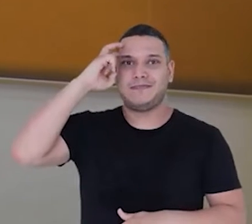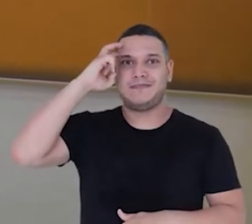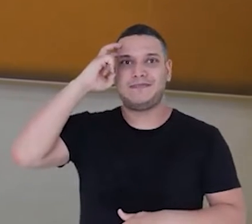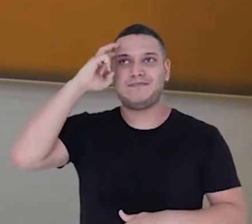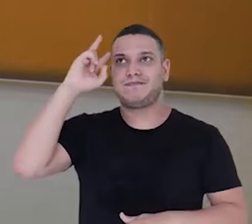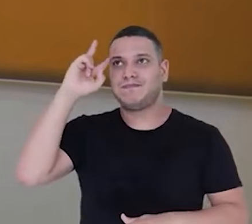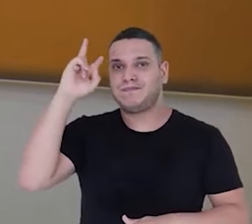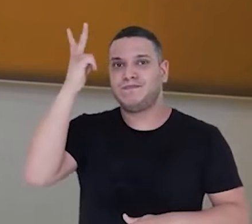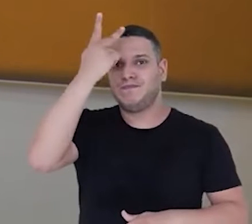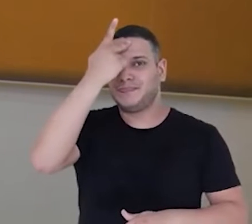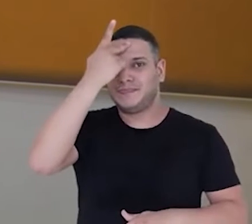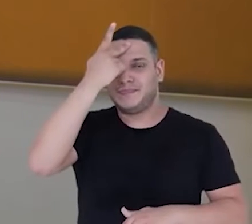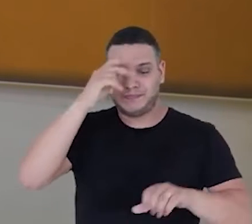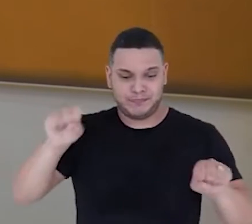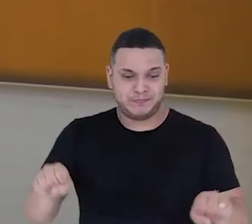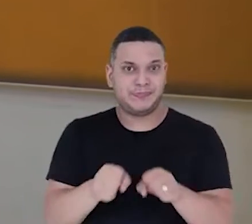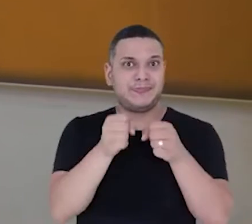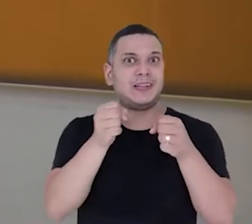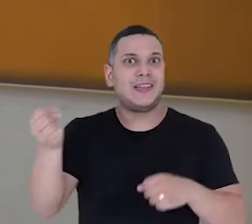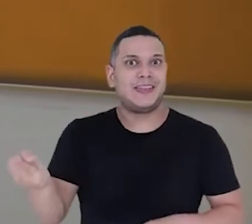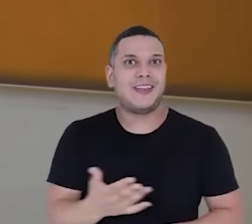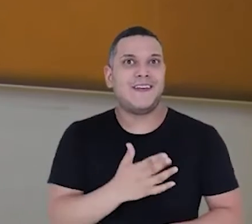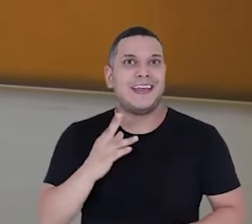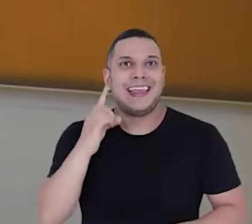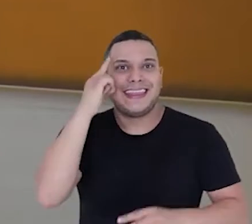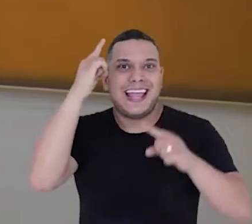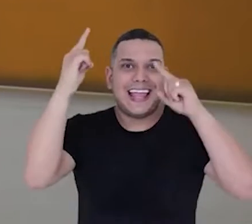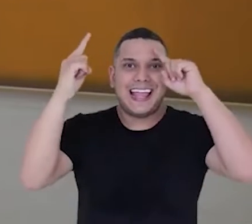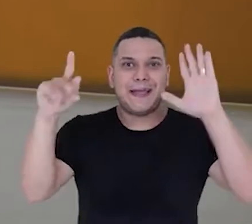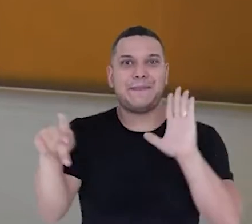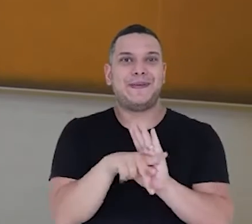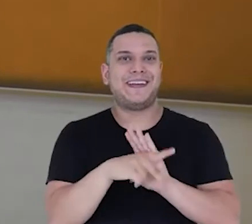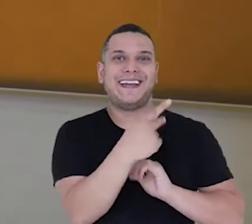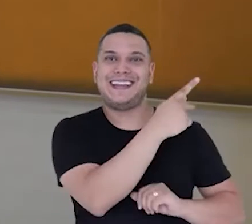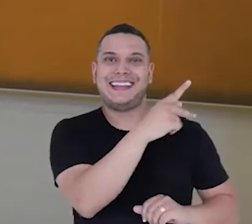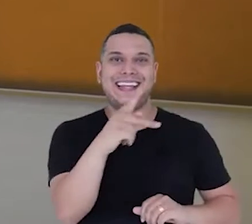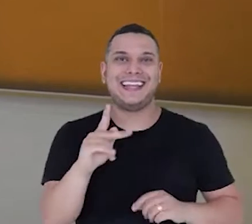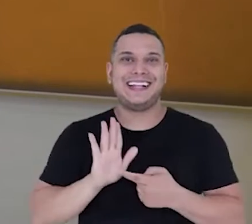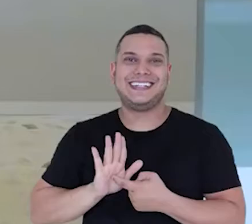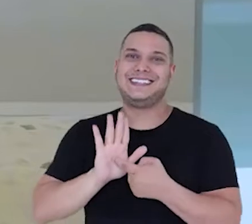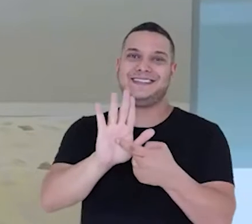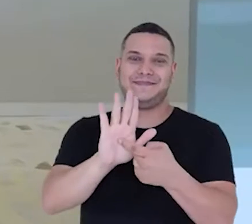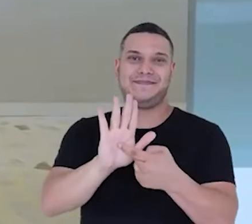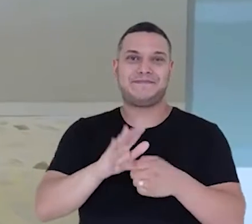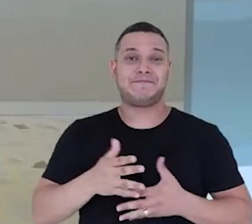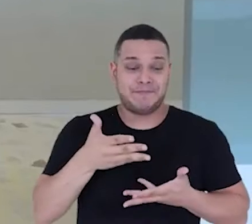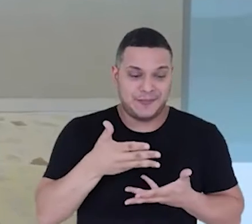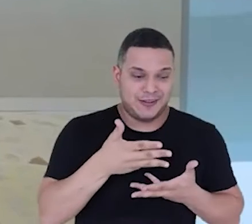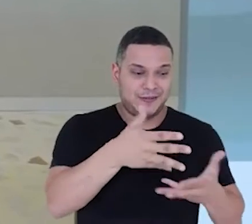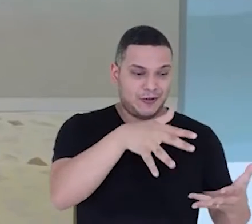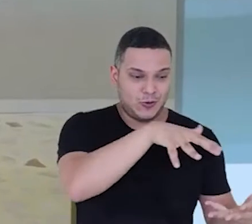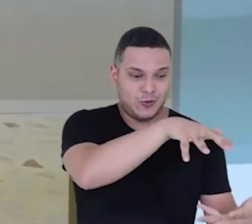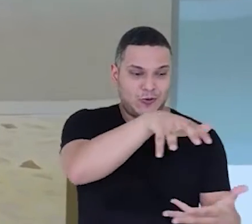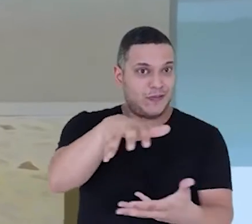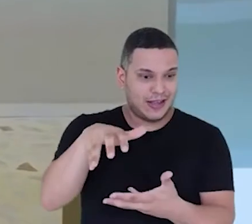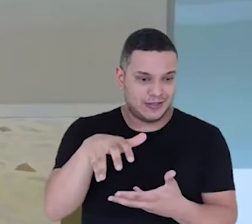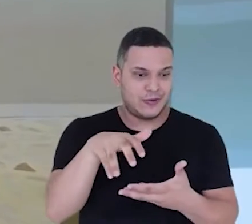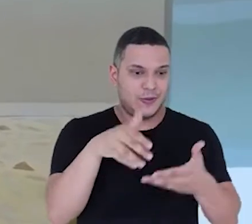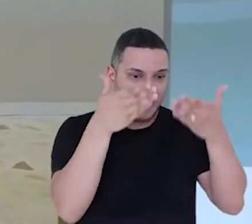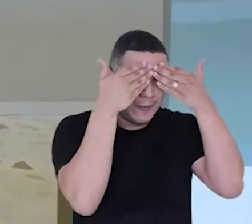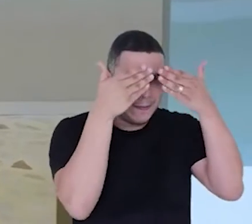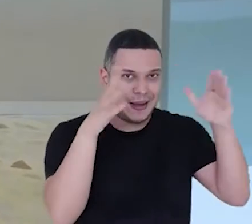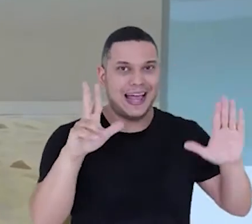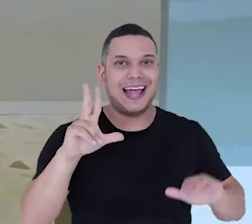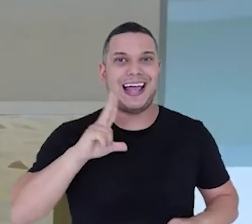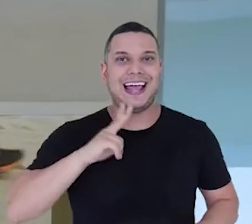tradição, com a ruptura e como eles apresentam respostas muito próprias diante disso. E aí a gente vê obras que nos convidam